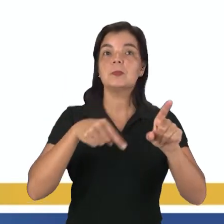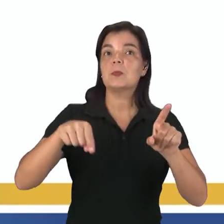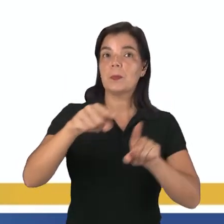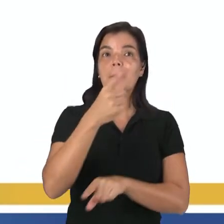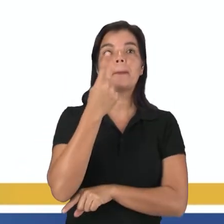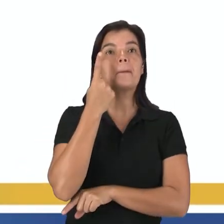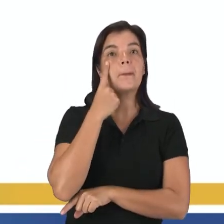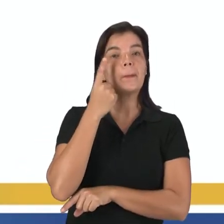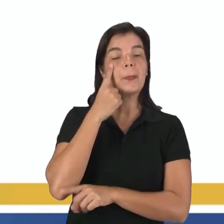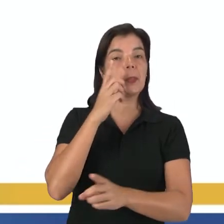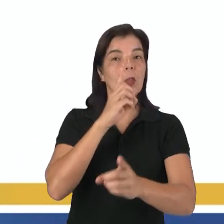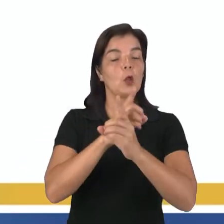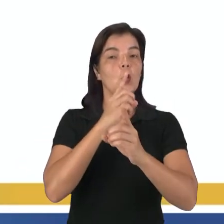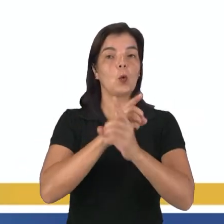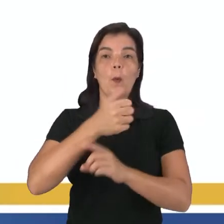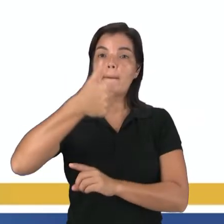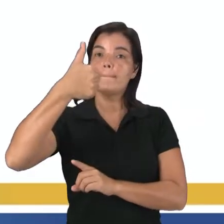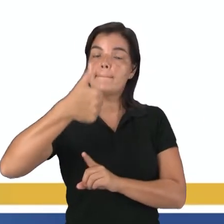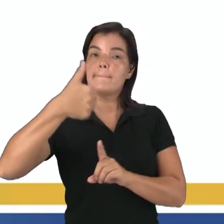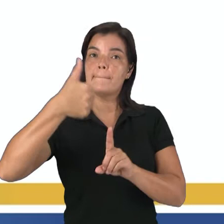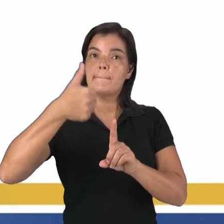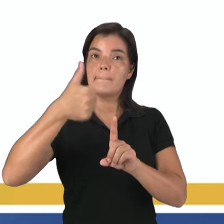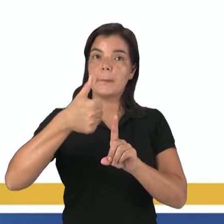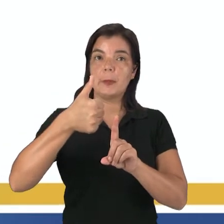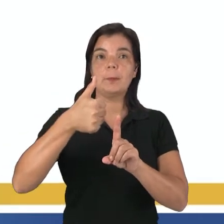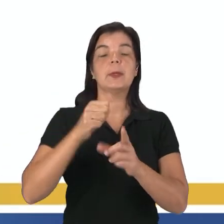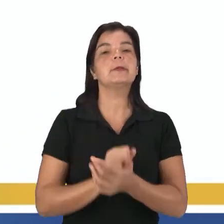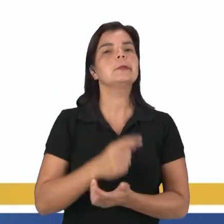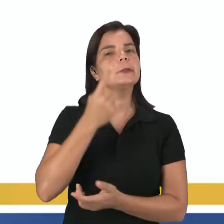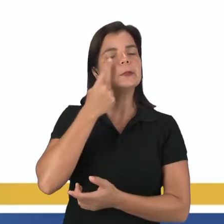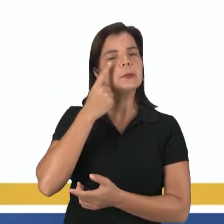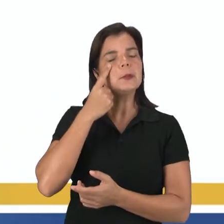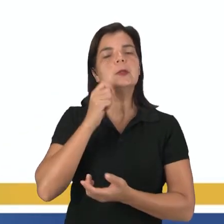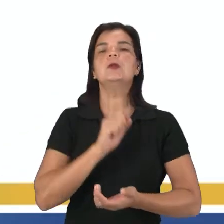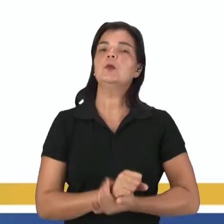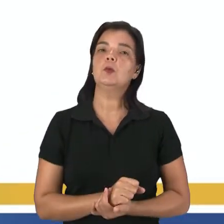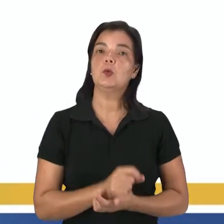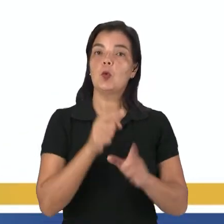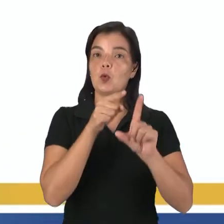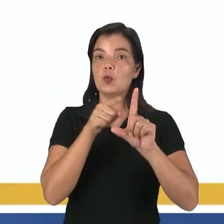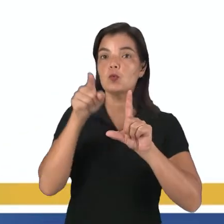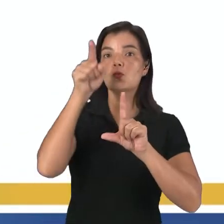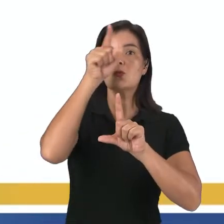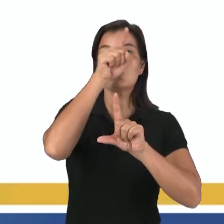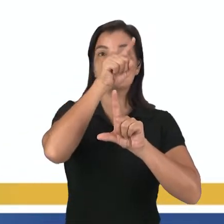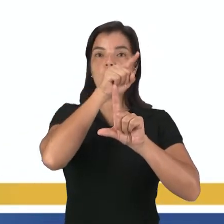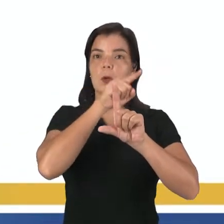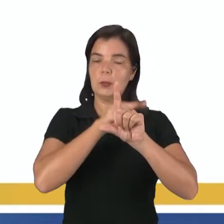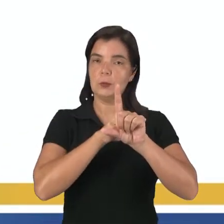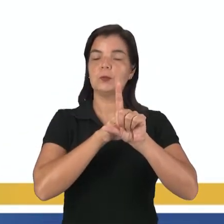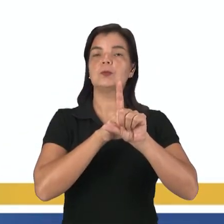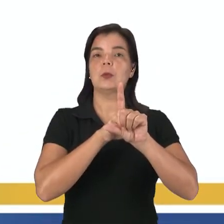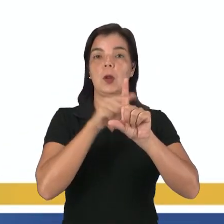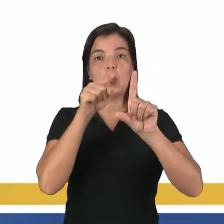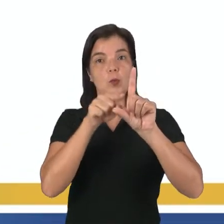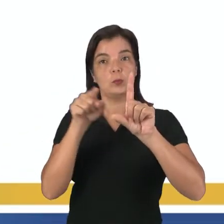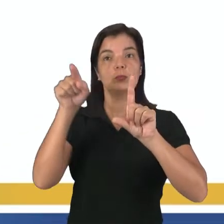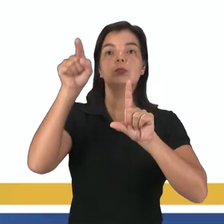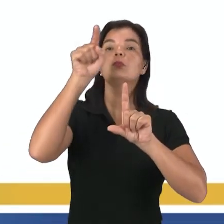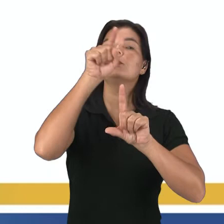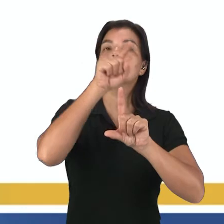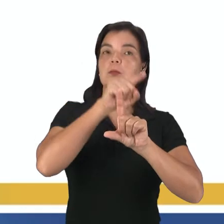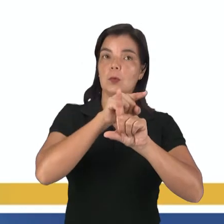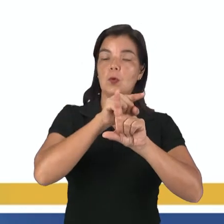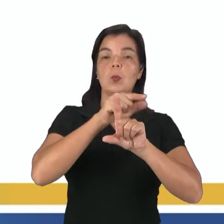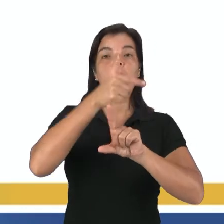então observe a localização do primeiro quadrante né E se a gente fizer um giro aí no sentido anti-horário